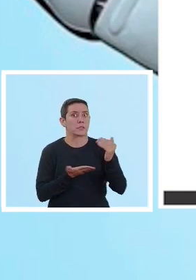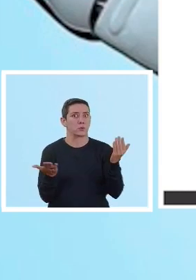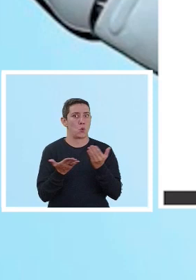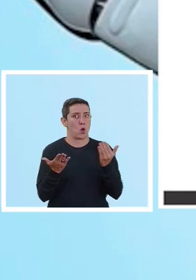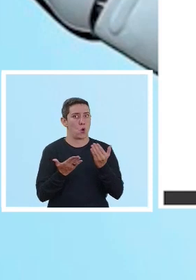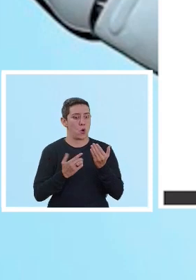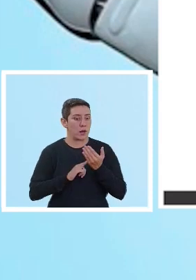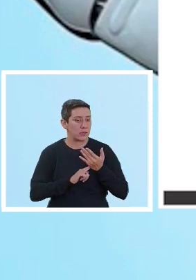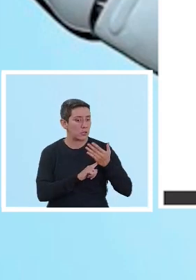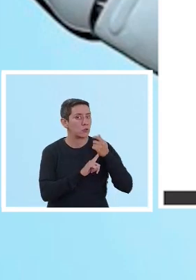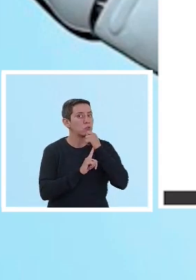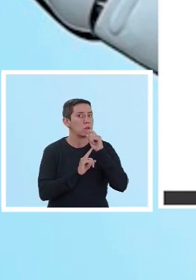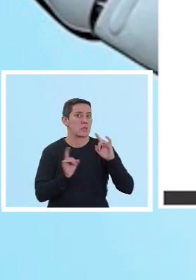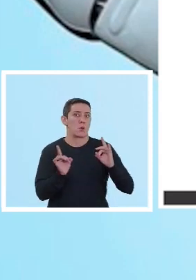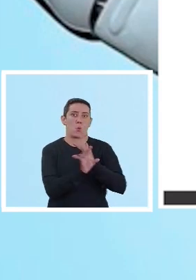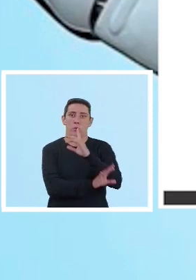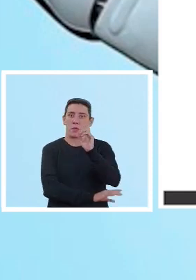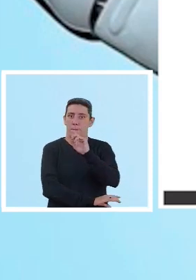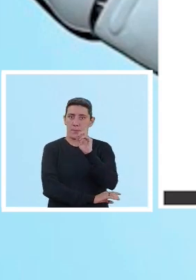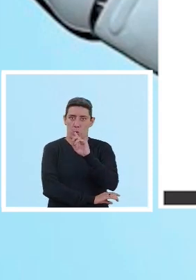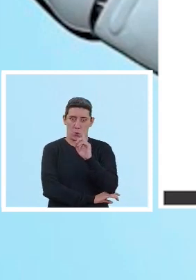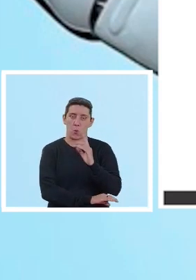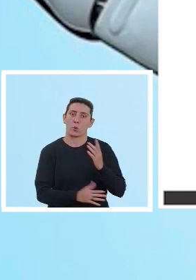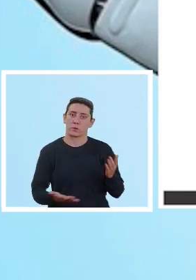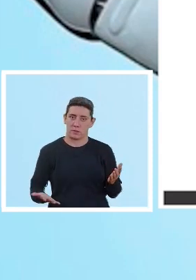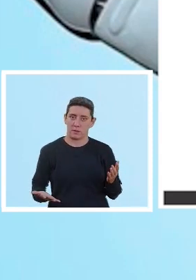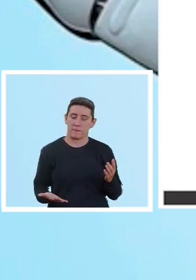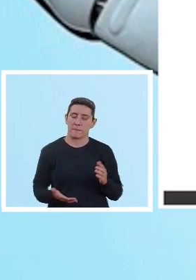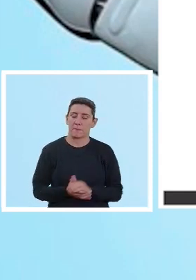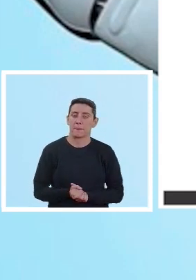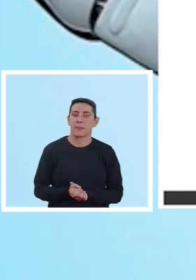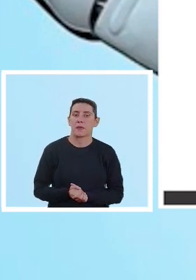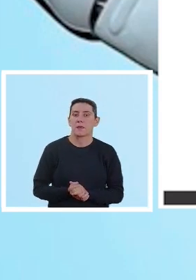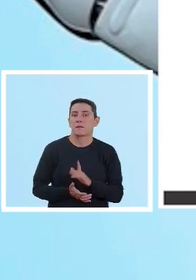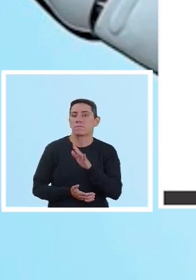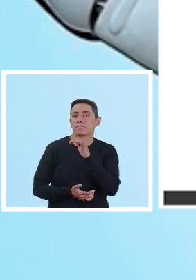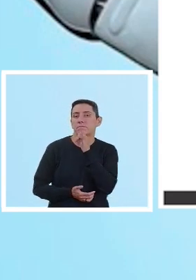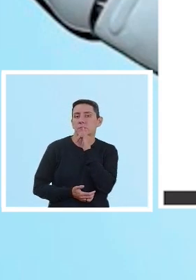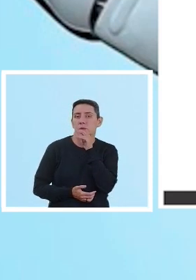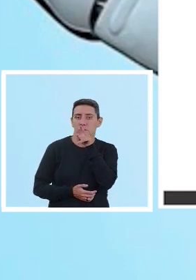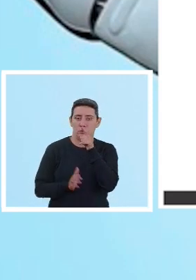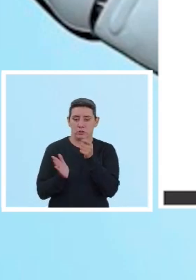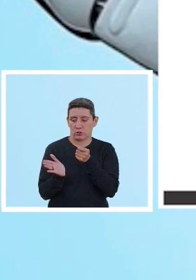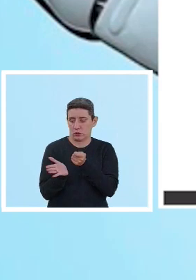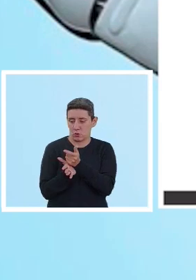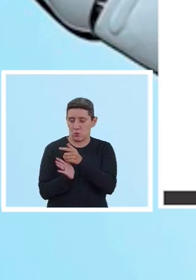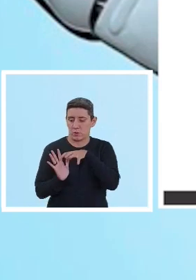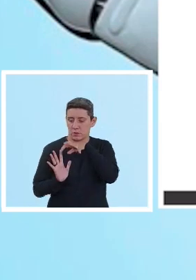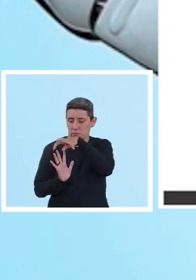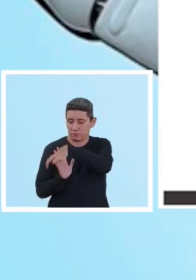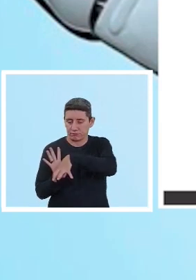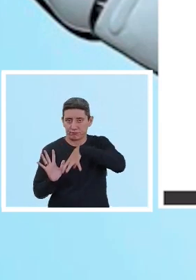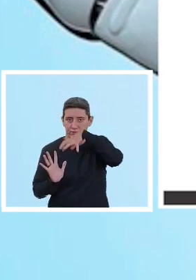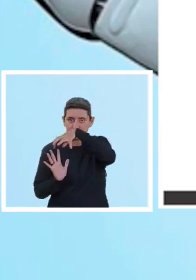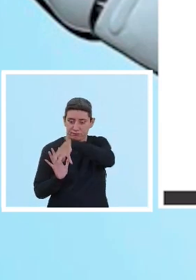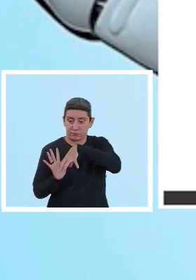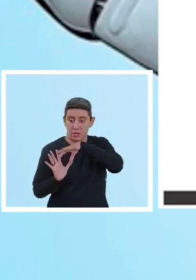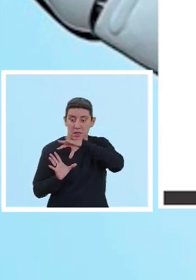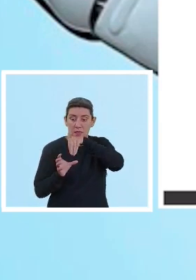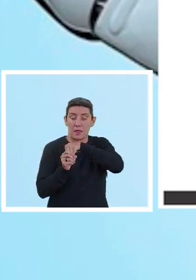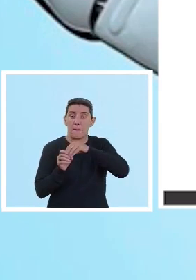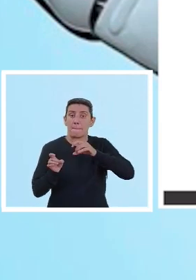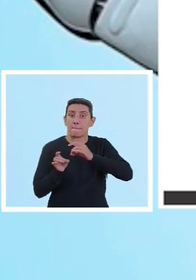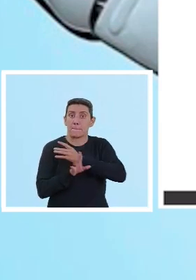tecnologia e é por exemplo você comprar um trato Auto guiado com inteligência